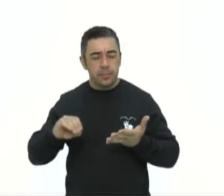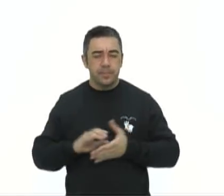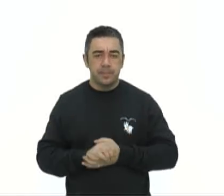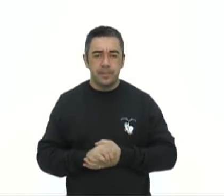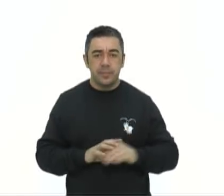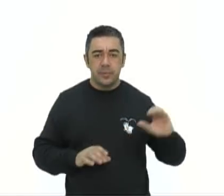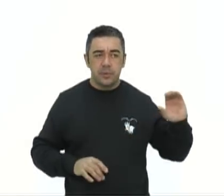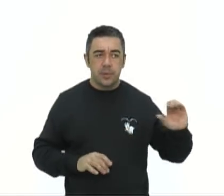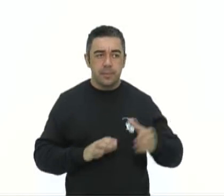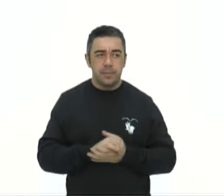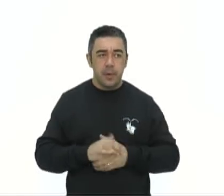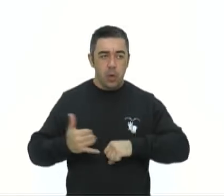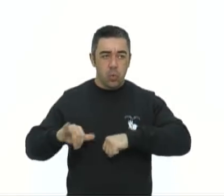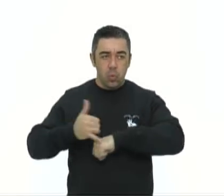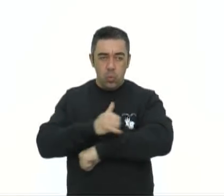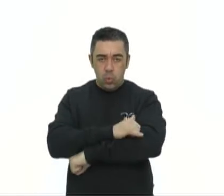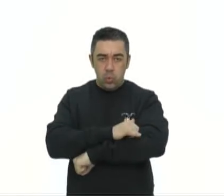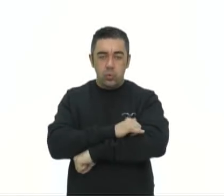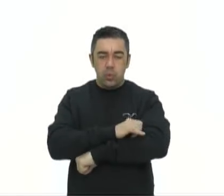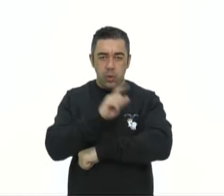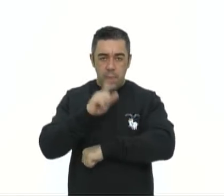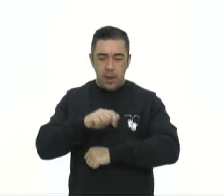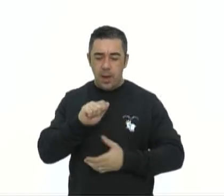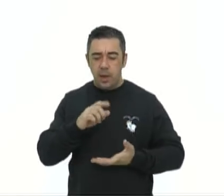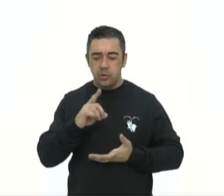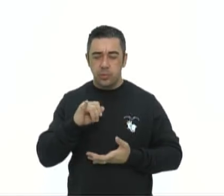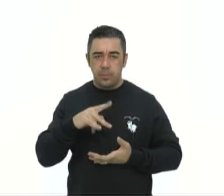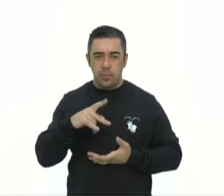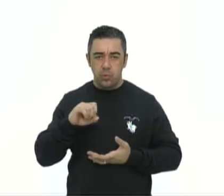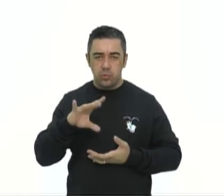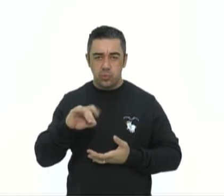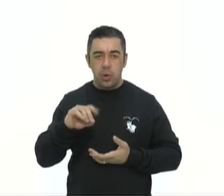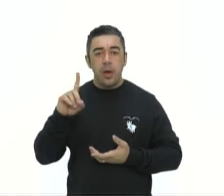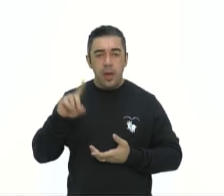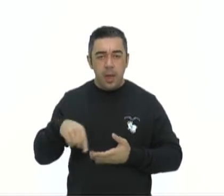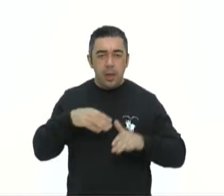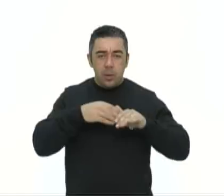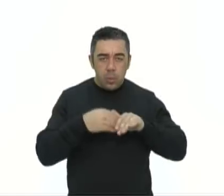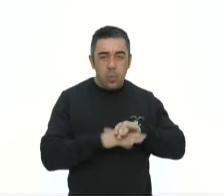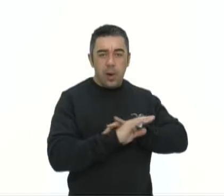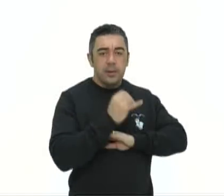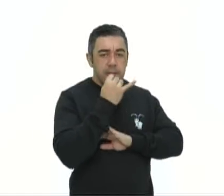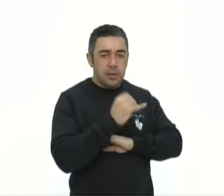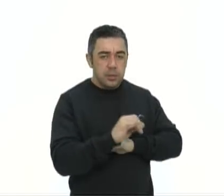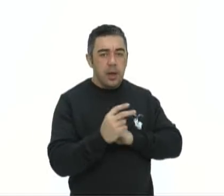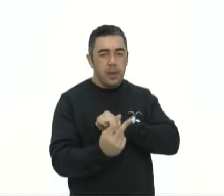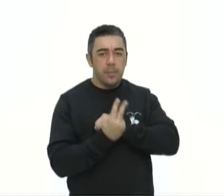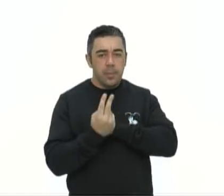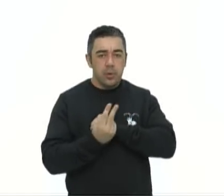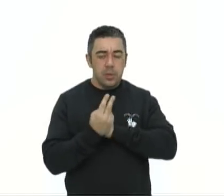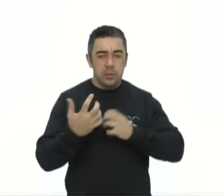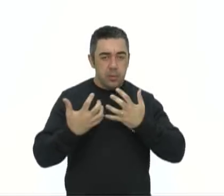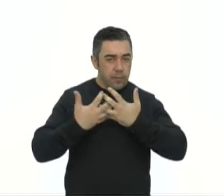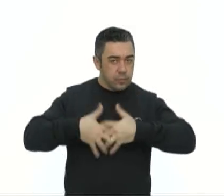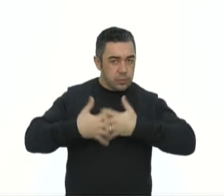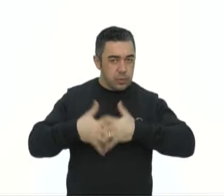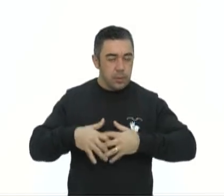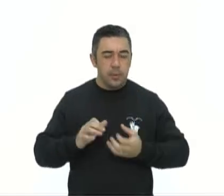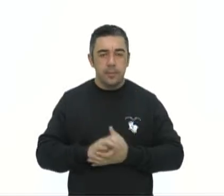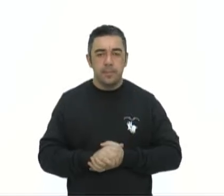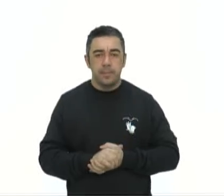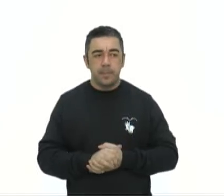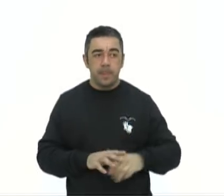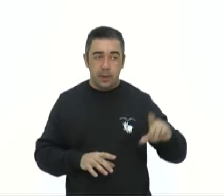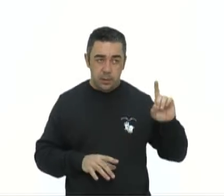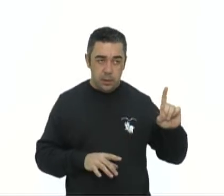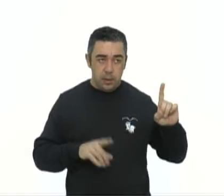Letra C, a gordura do tecido adiposo, ele serve como uma reserva energética e proteção mecânica. E